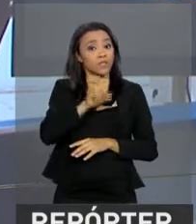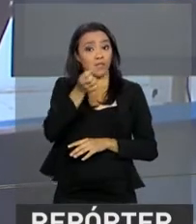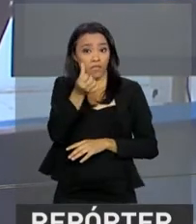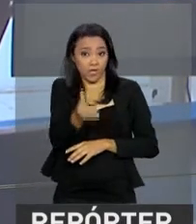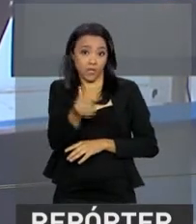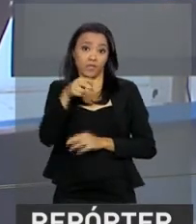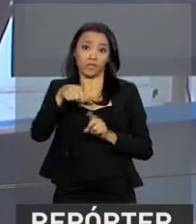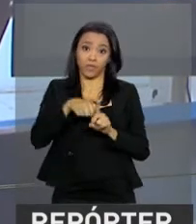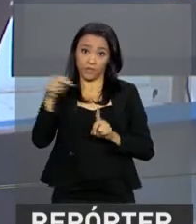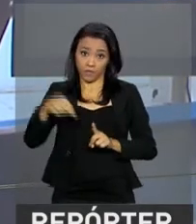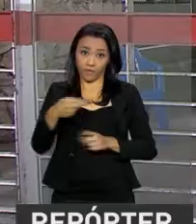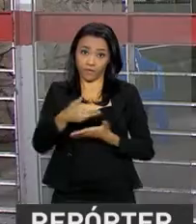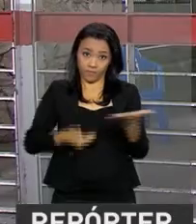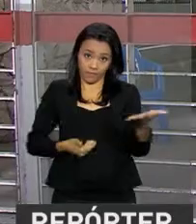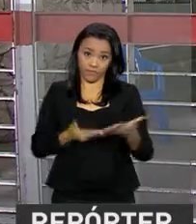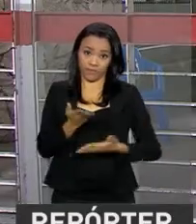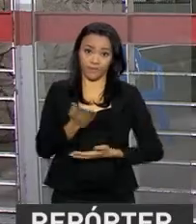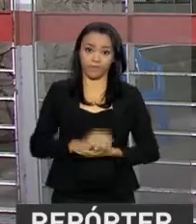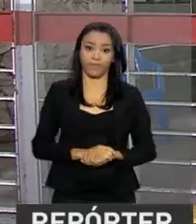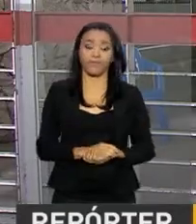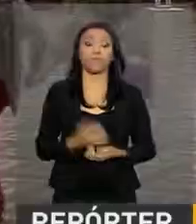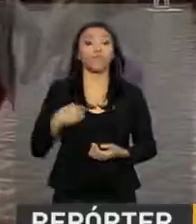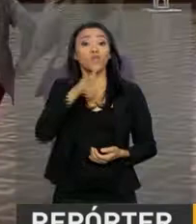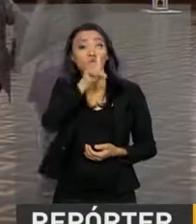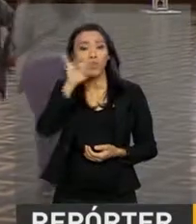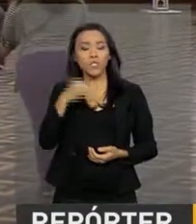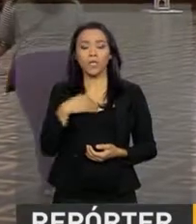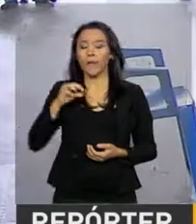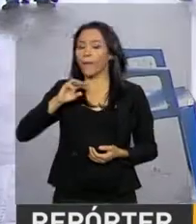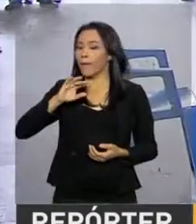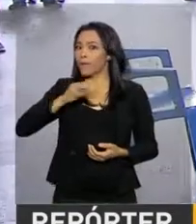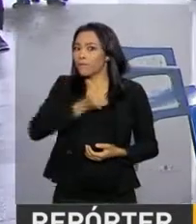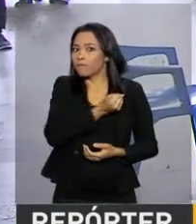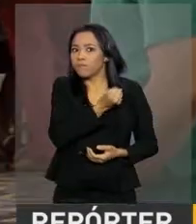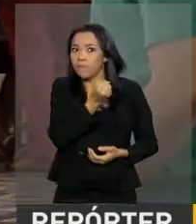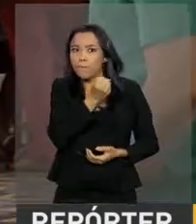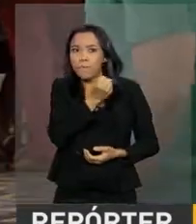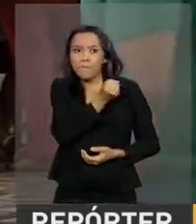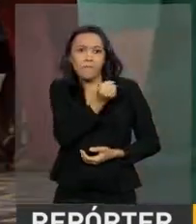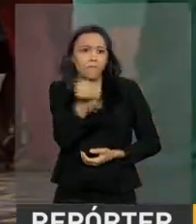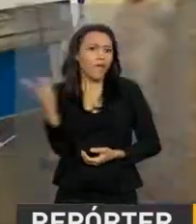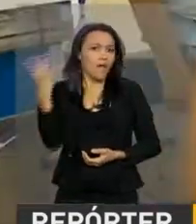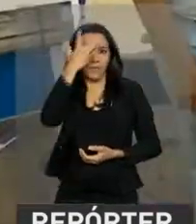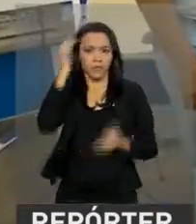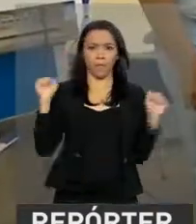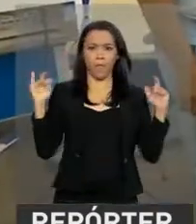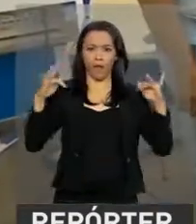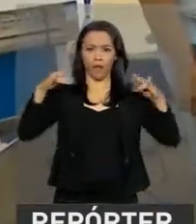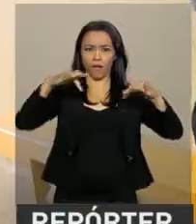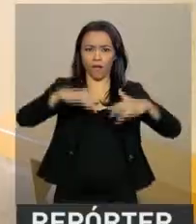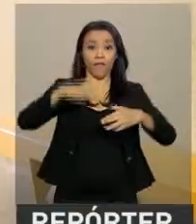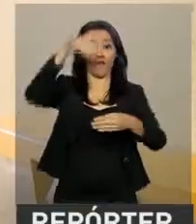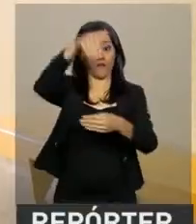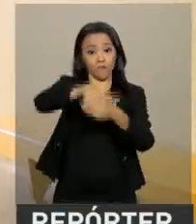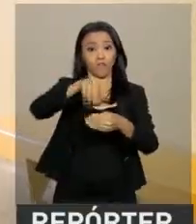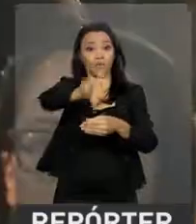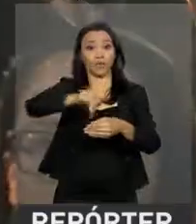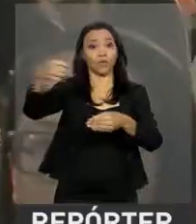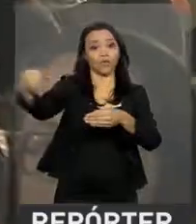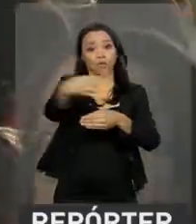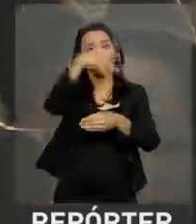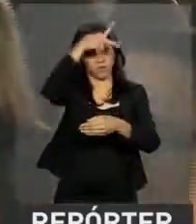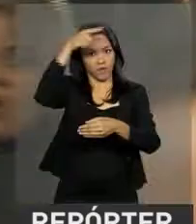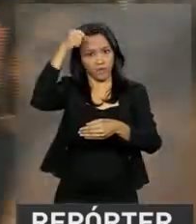de novembro. No dia em que milhões de brasileiros foram às urnas escolher em segundo turno os novos prefeitos do